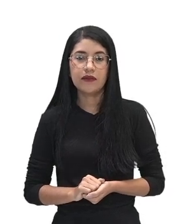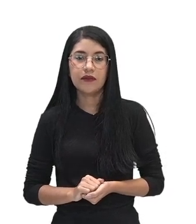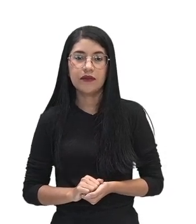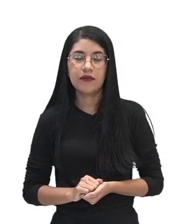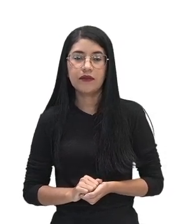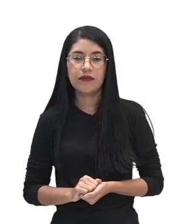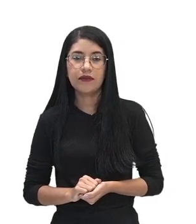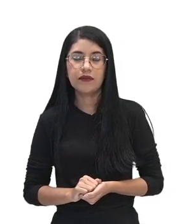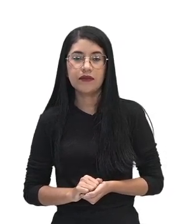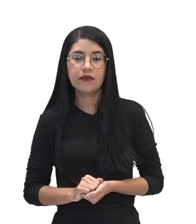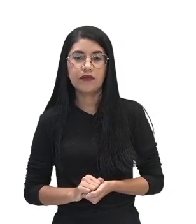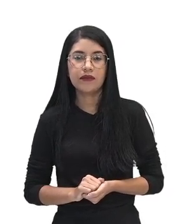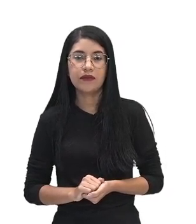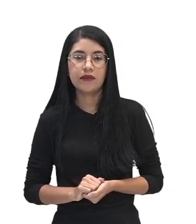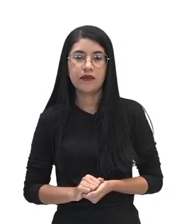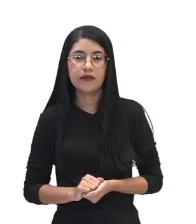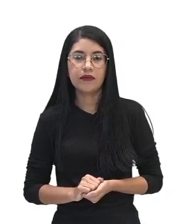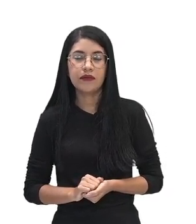Dá